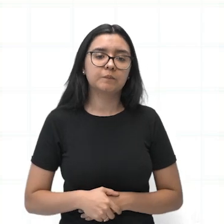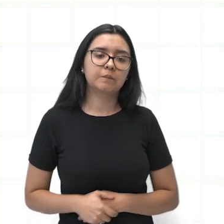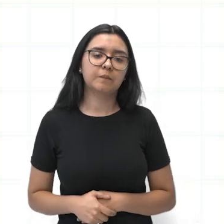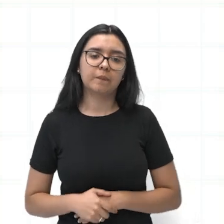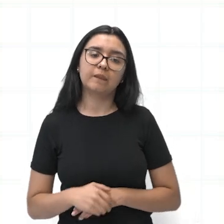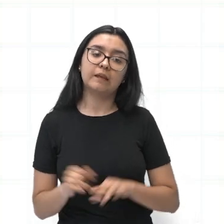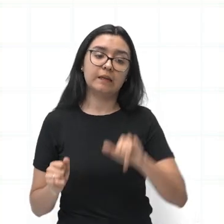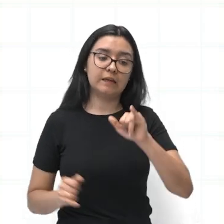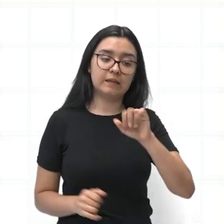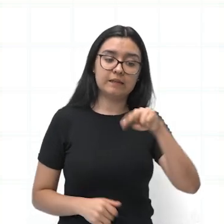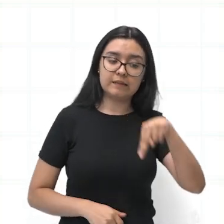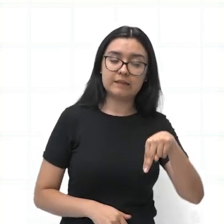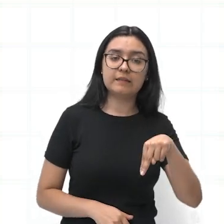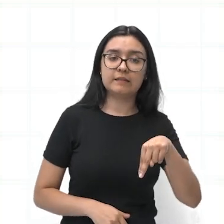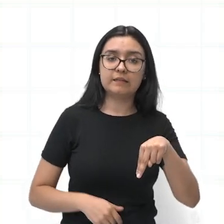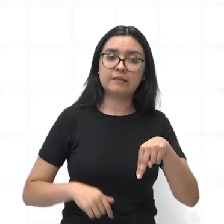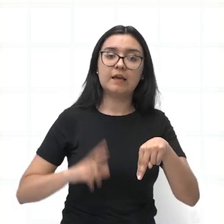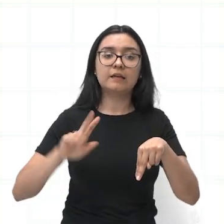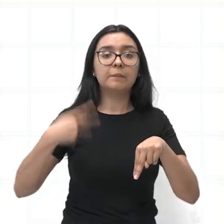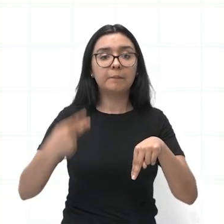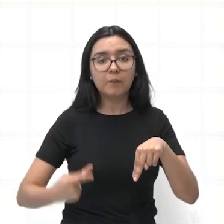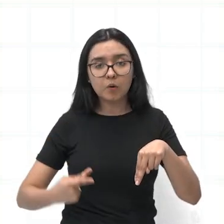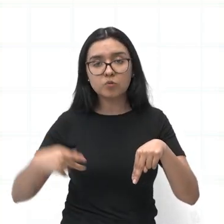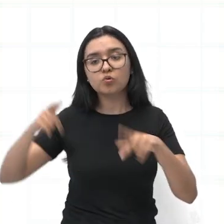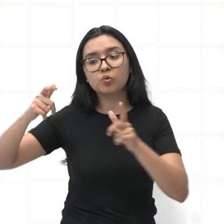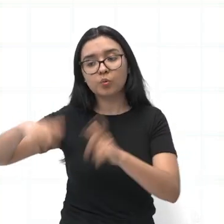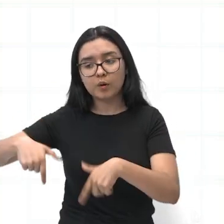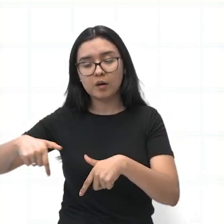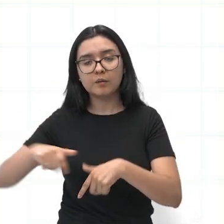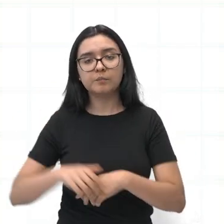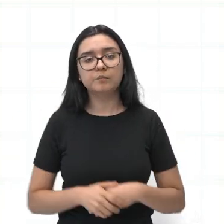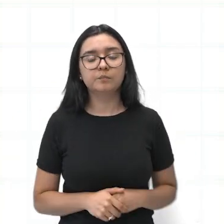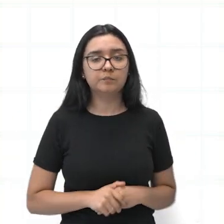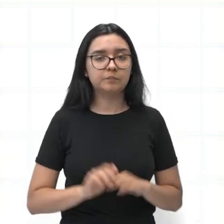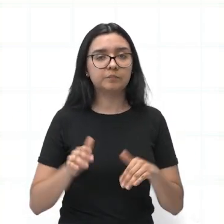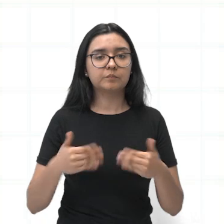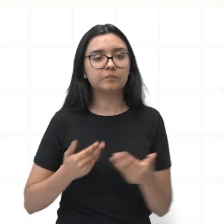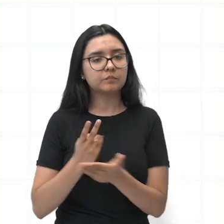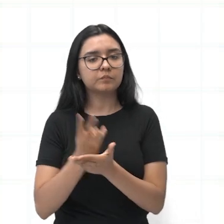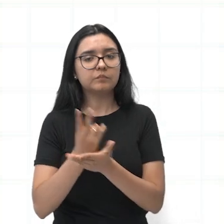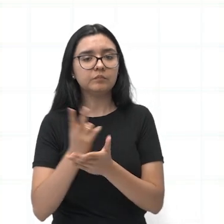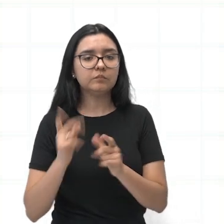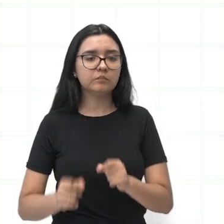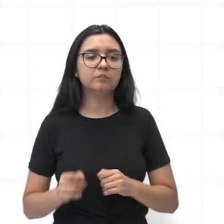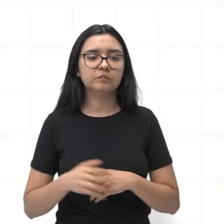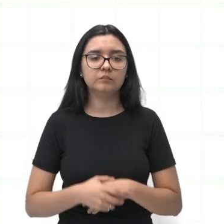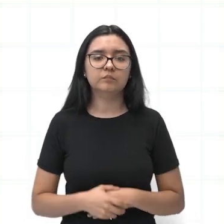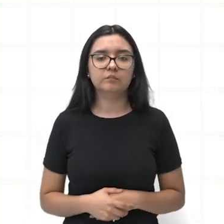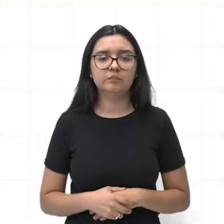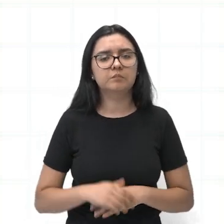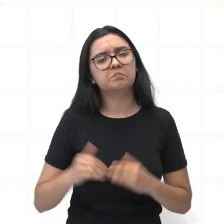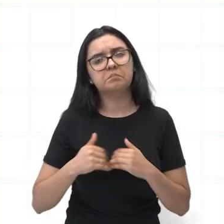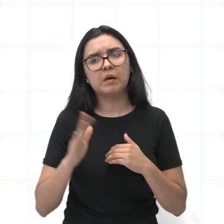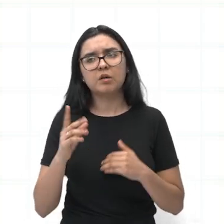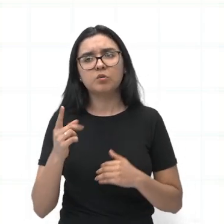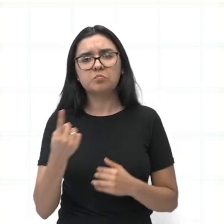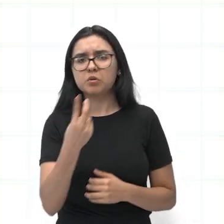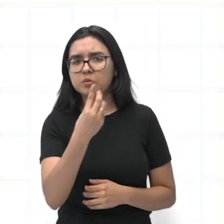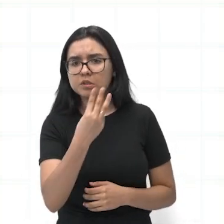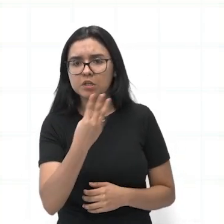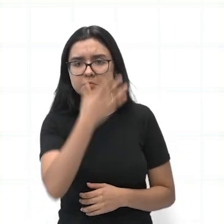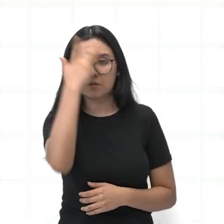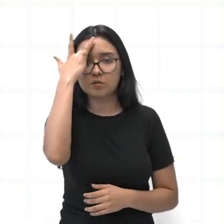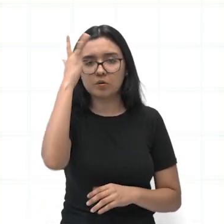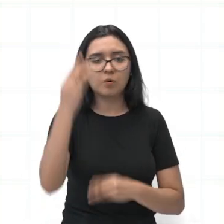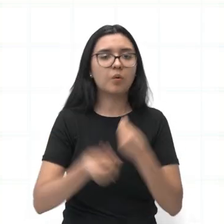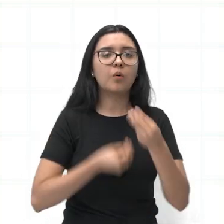de lugares, ok? E agora, quando eu estiver falando de mais de uma pessoa, como é que eu